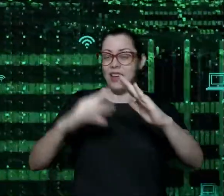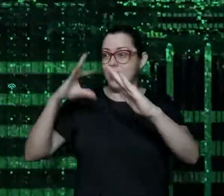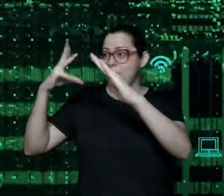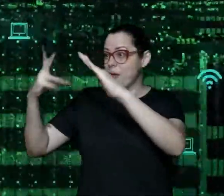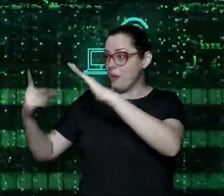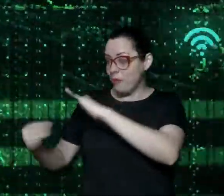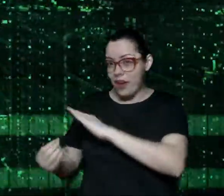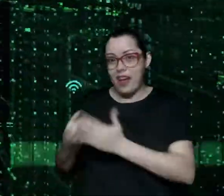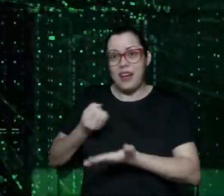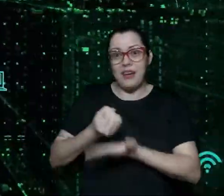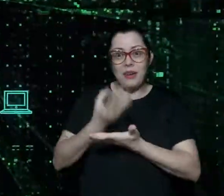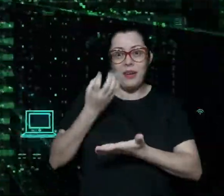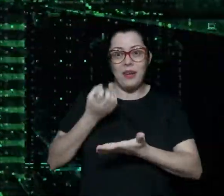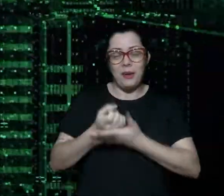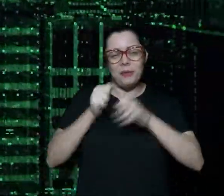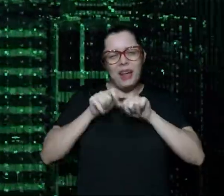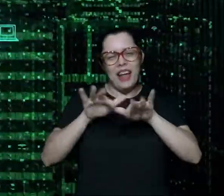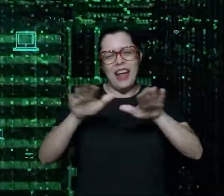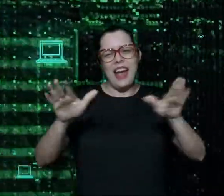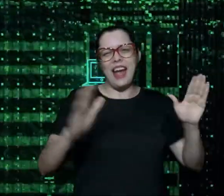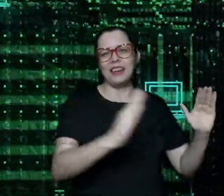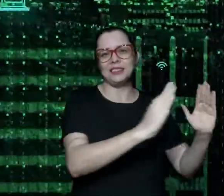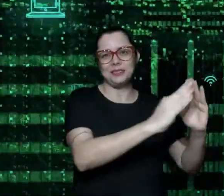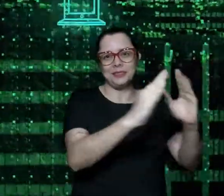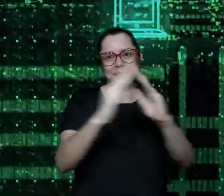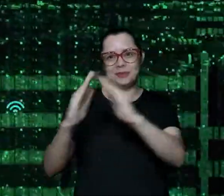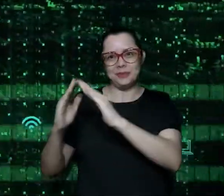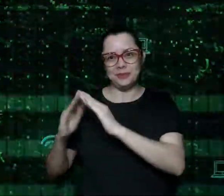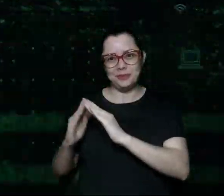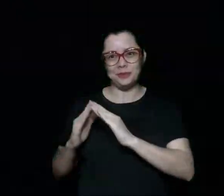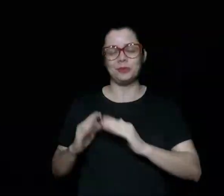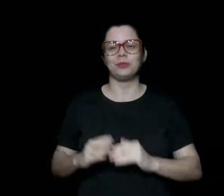em cada lar que o Evangelho adentra.